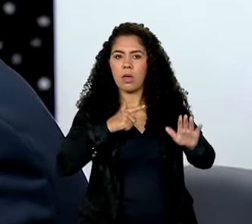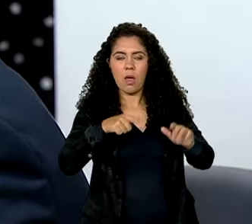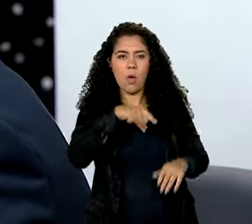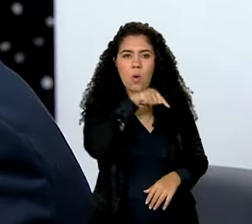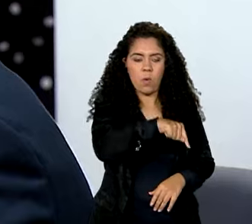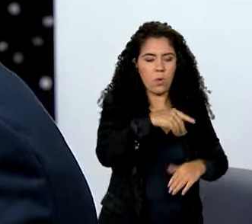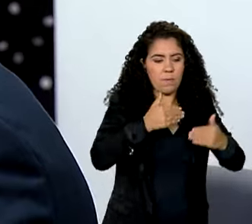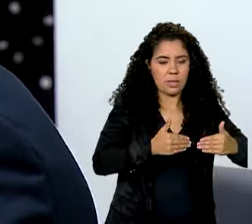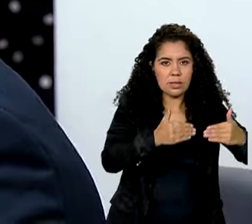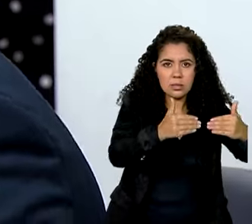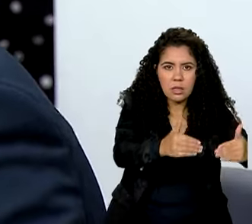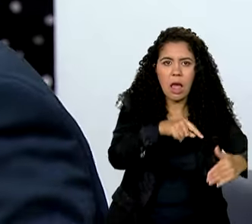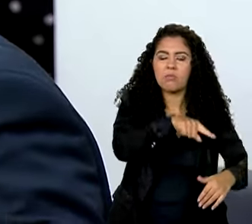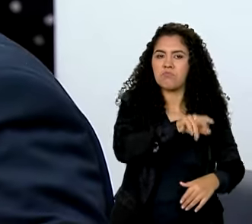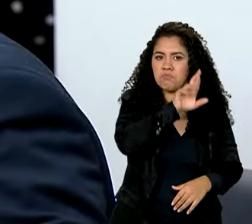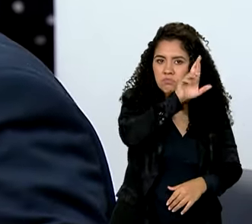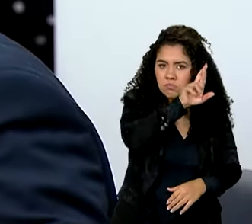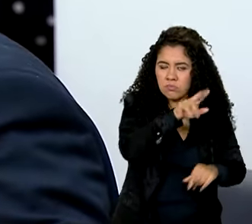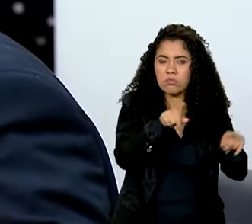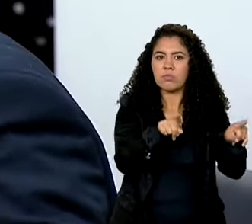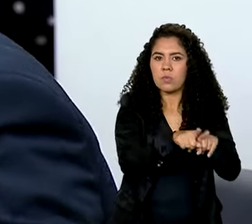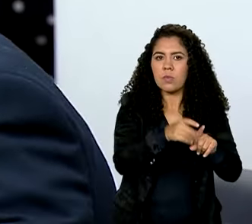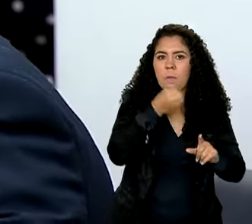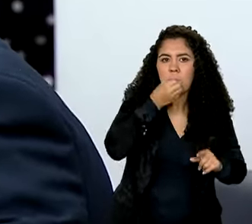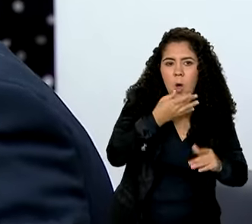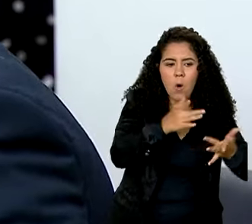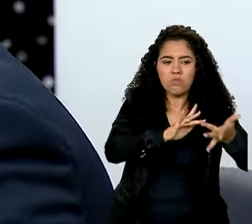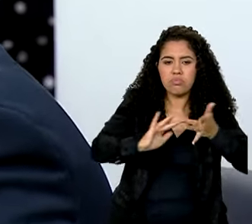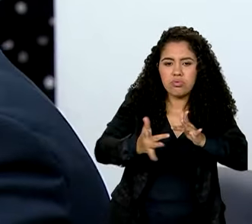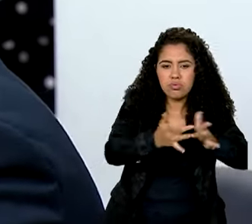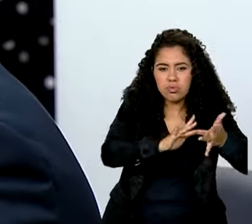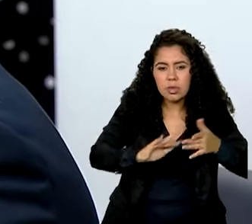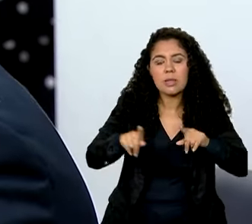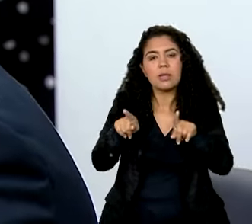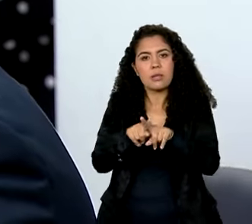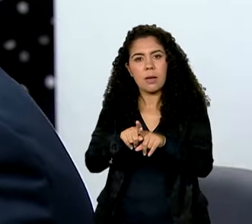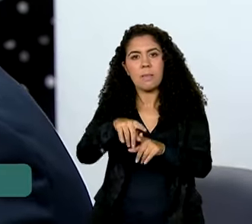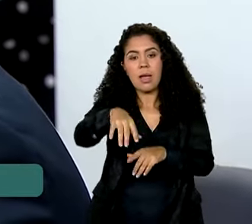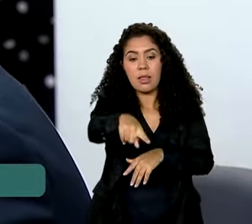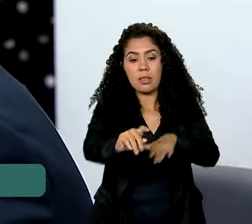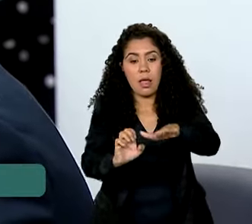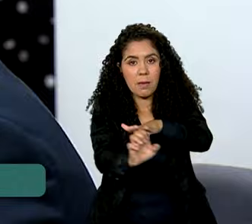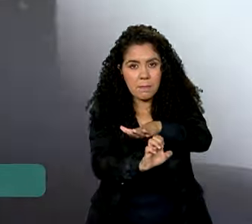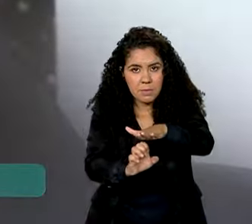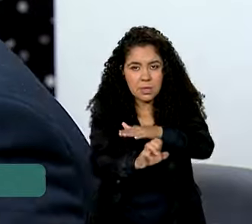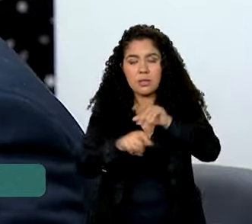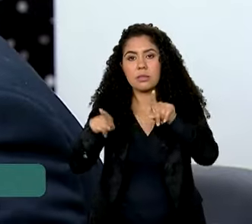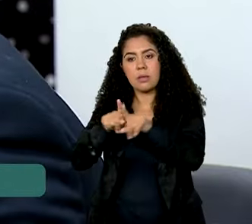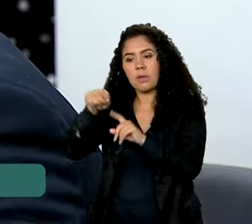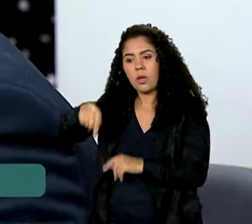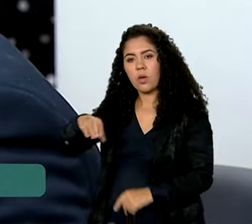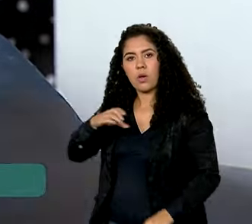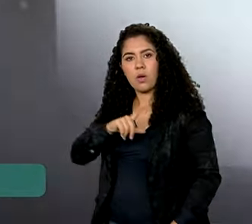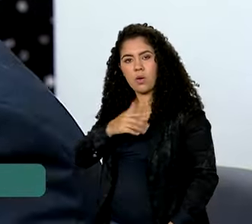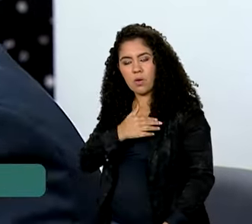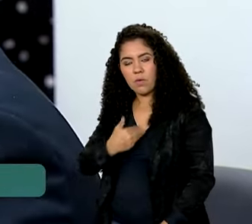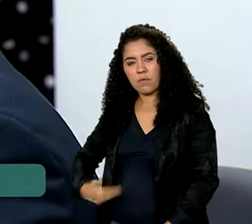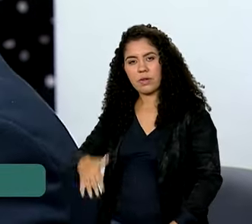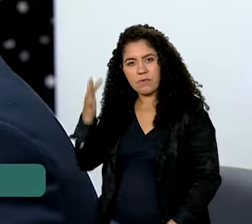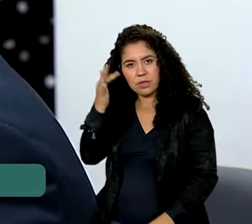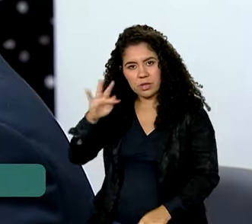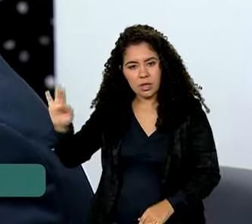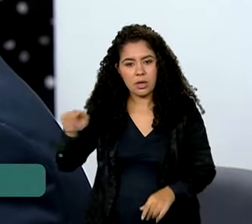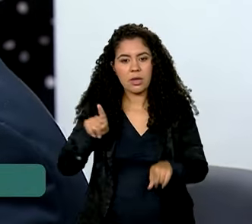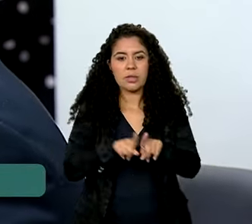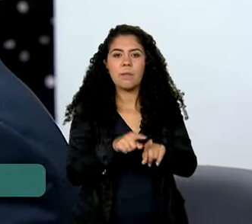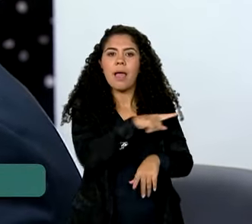Ministério, do Tribunal de Contas, da própria agência e, sobretudo, também da companhia. E trazer uma evolução, como já bem externado